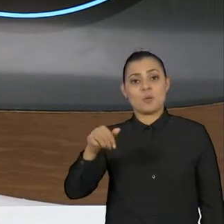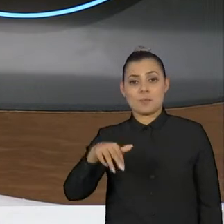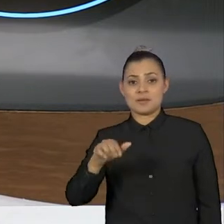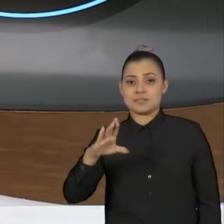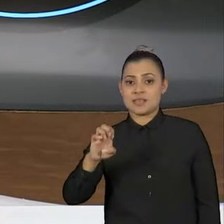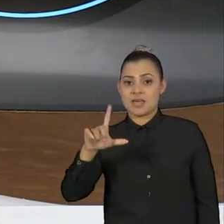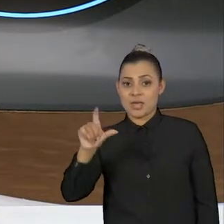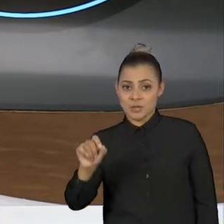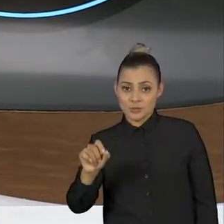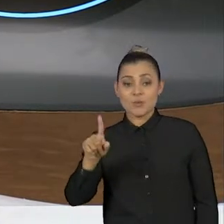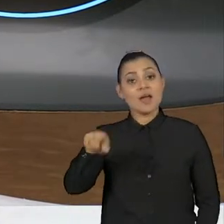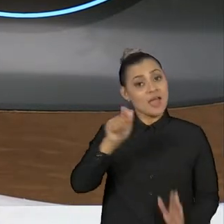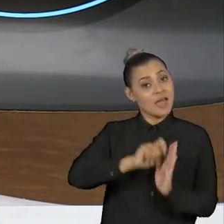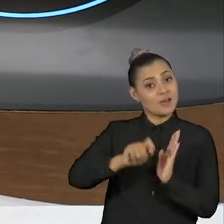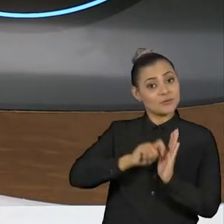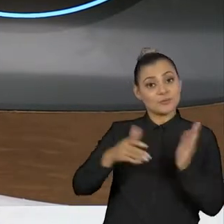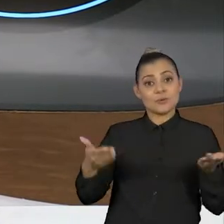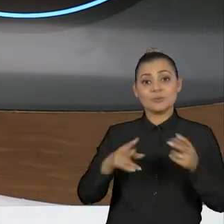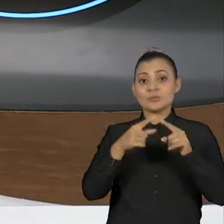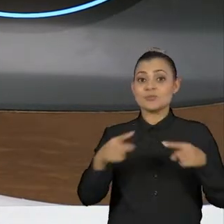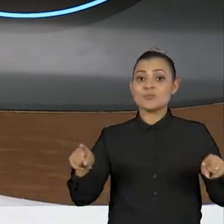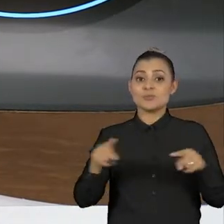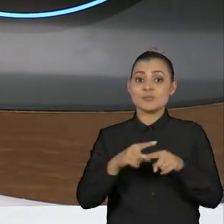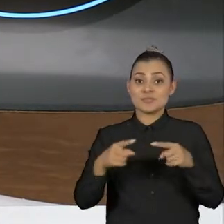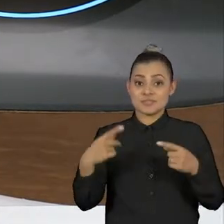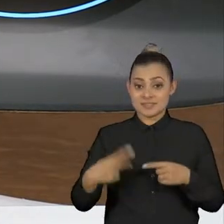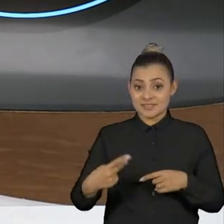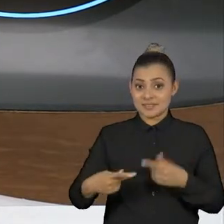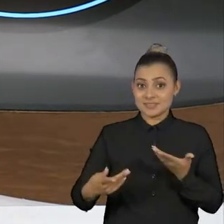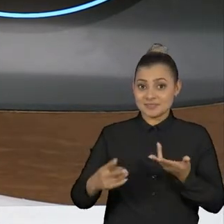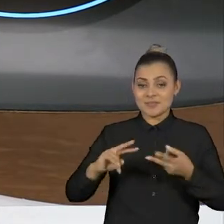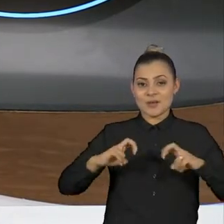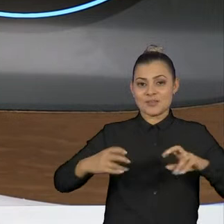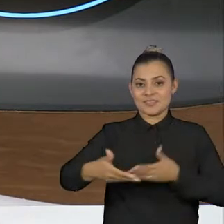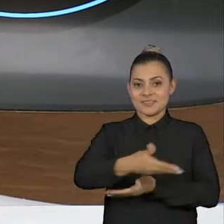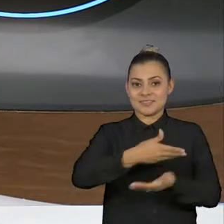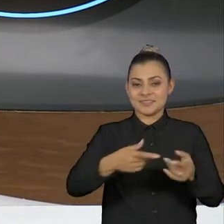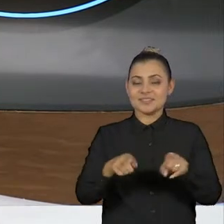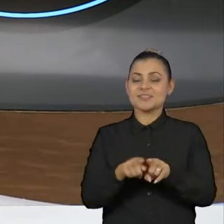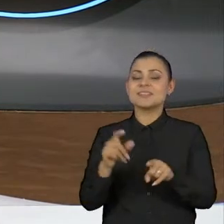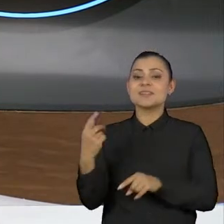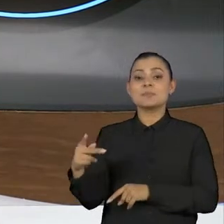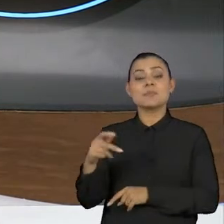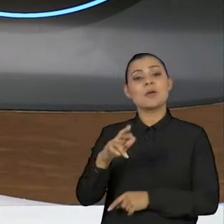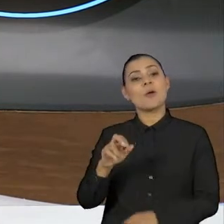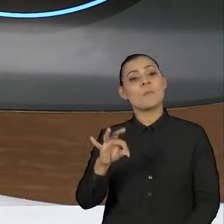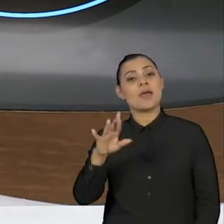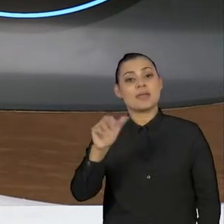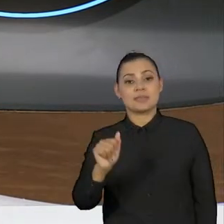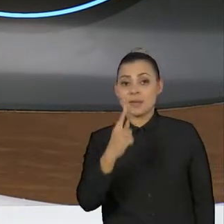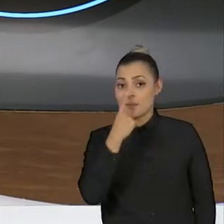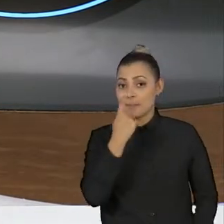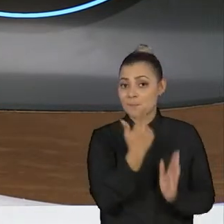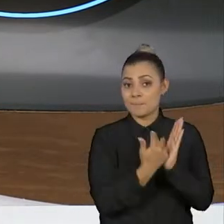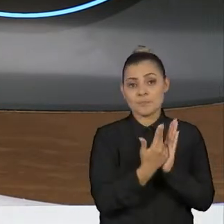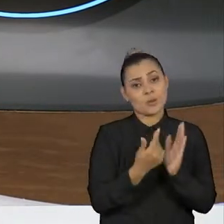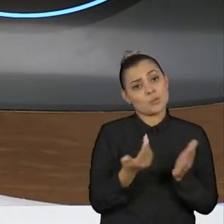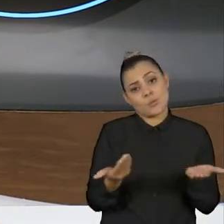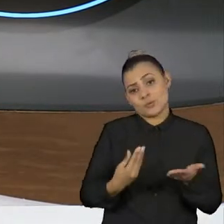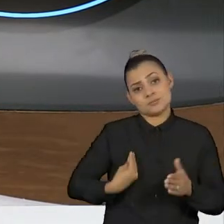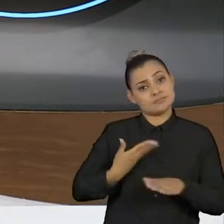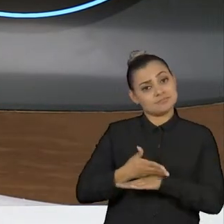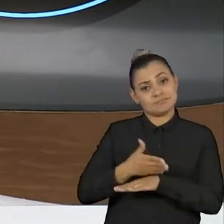que, por sinal, é o autor do nosso tema musical aqui do Roda Viva, e a Roberta. Eu digo que o Paulo Caruso não esteve hoje